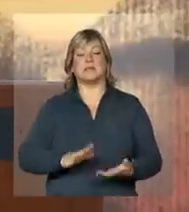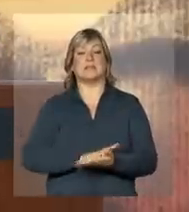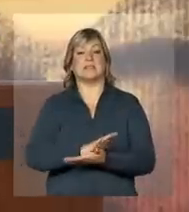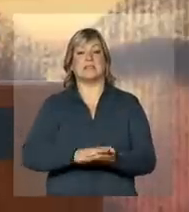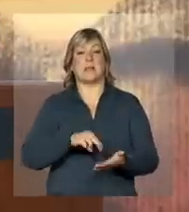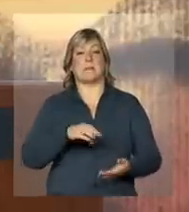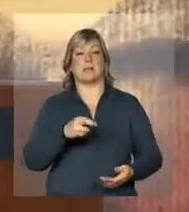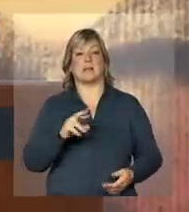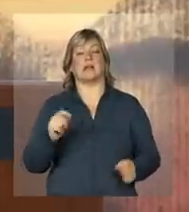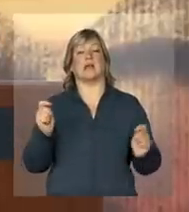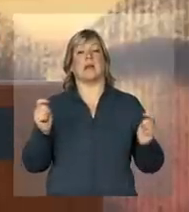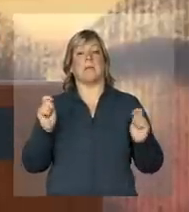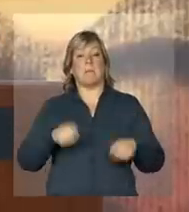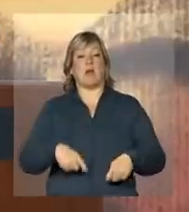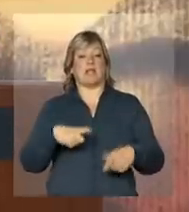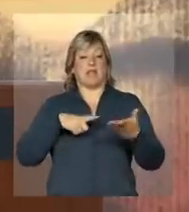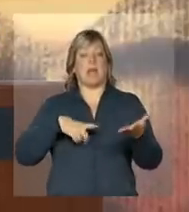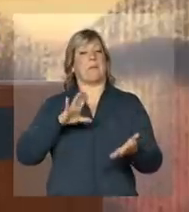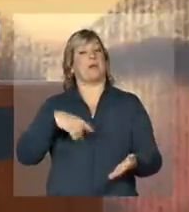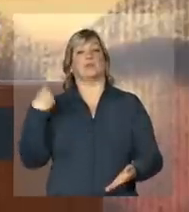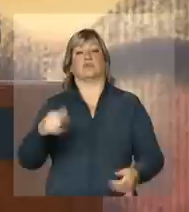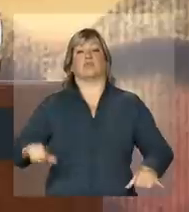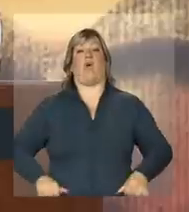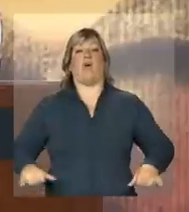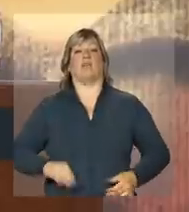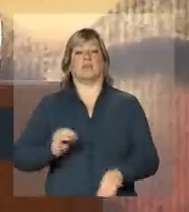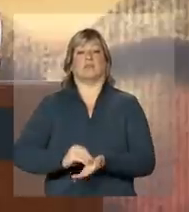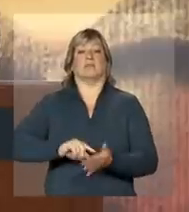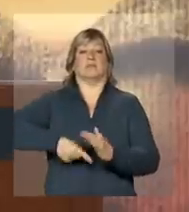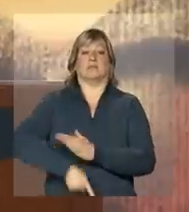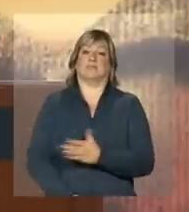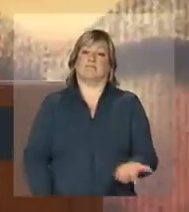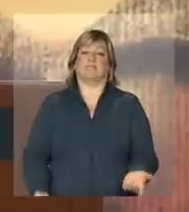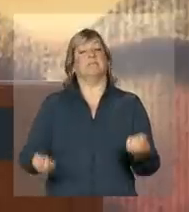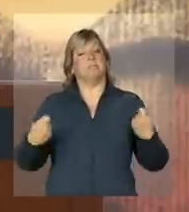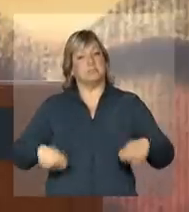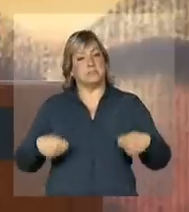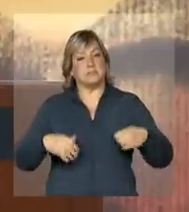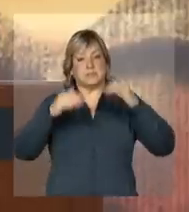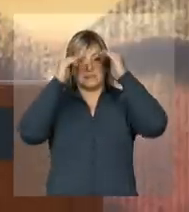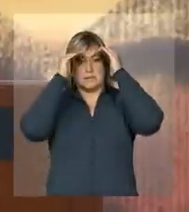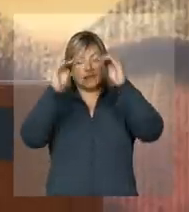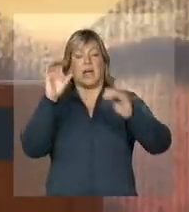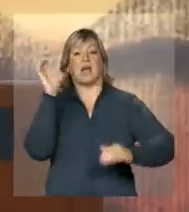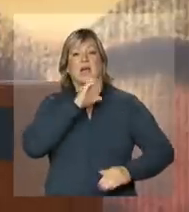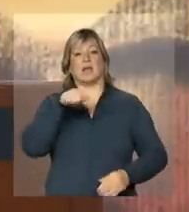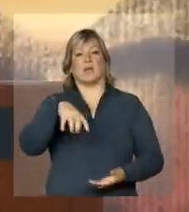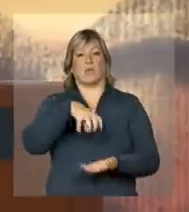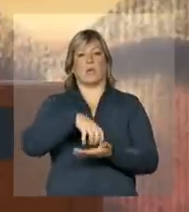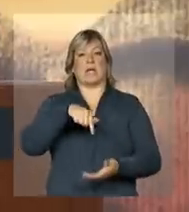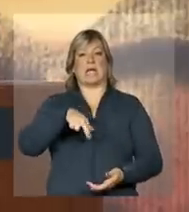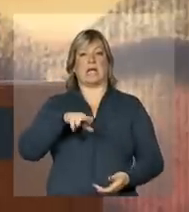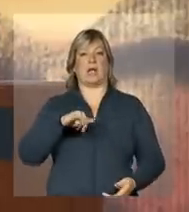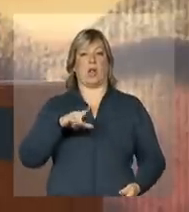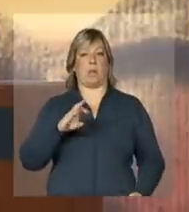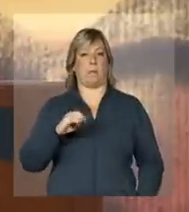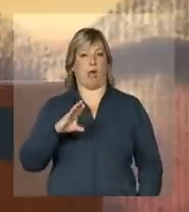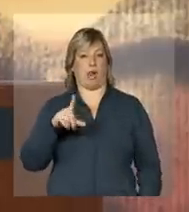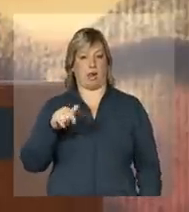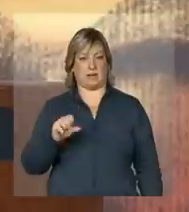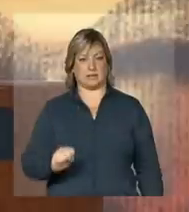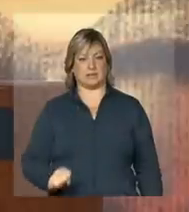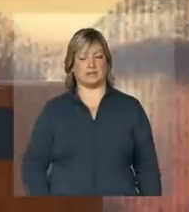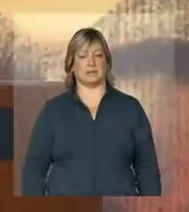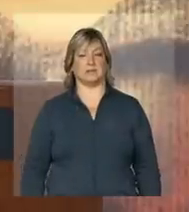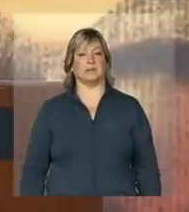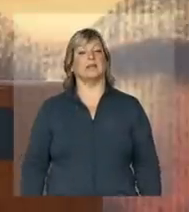pode passar e a miséria continuar então é preciso que dê essa prioridade para com as comunidades quilombola